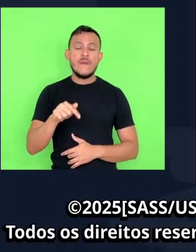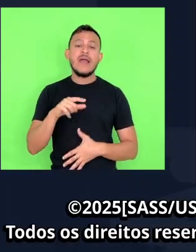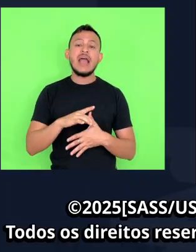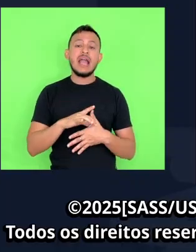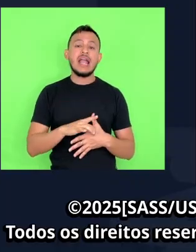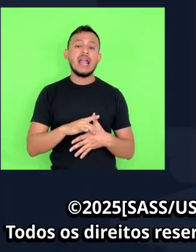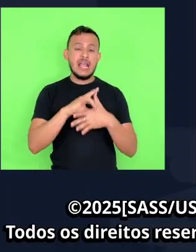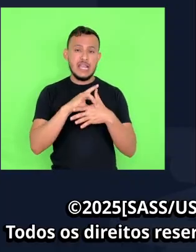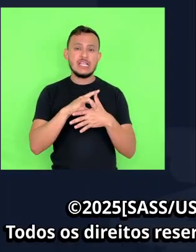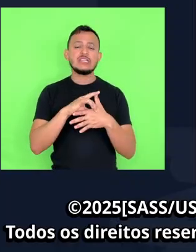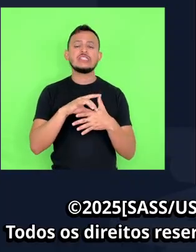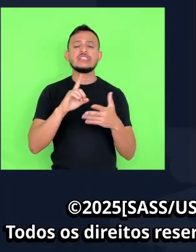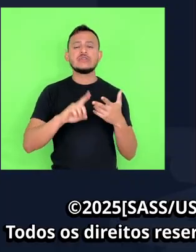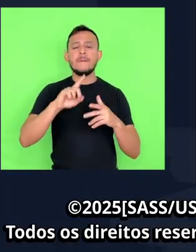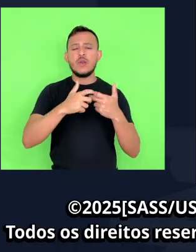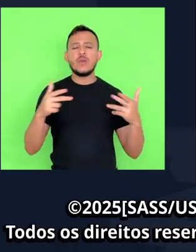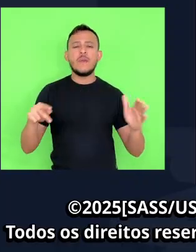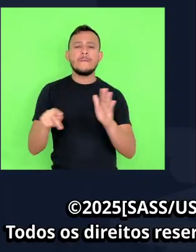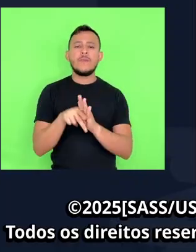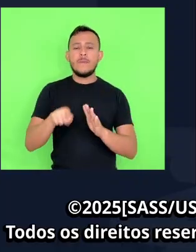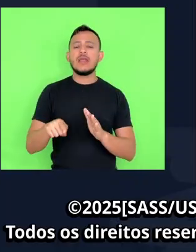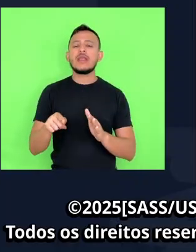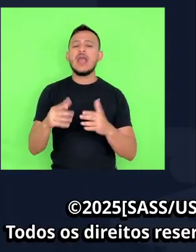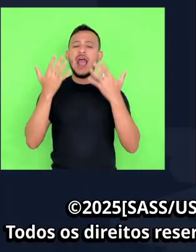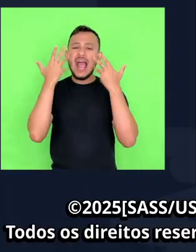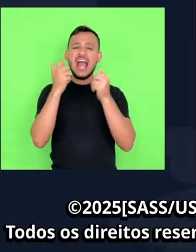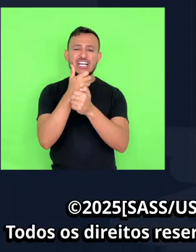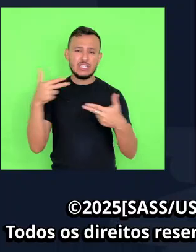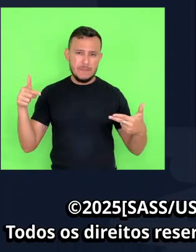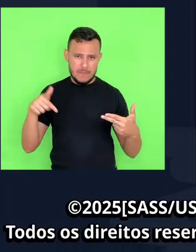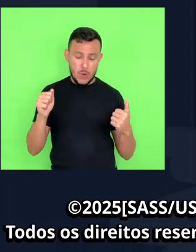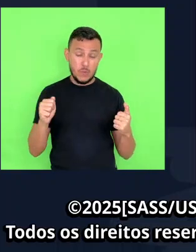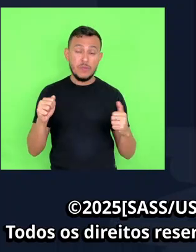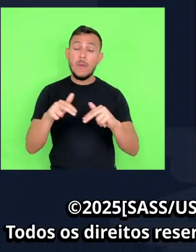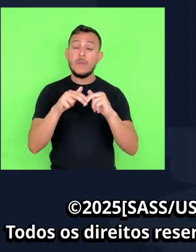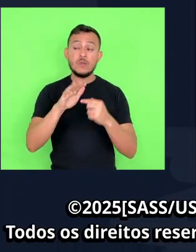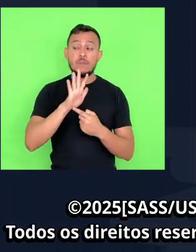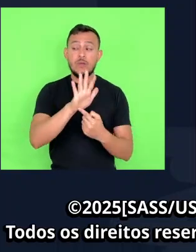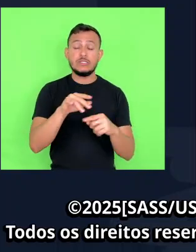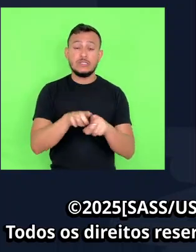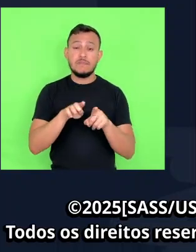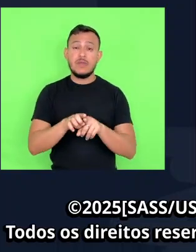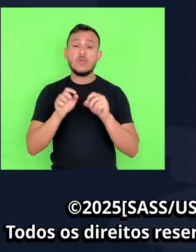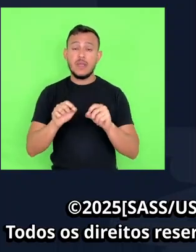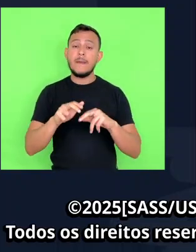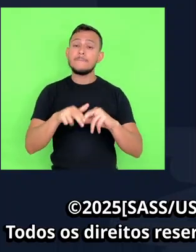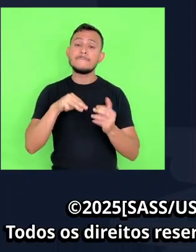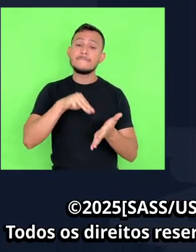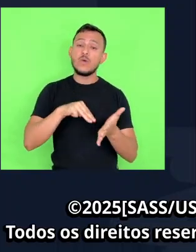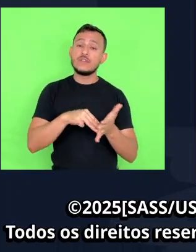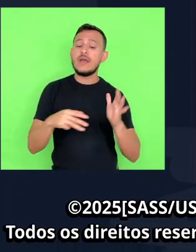carnes, os produtos de origem animal. Então, aqui mostra um dos meios, uma das razões